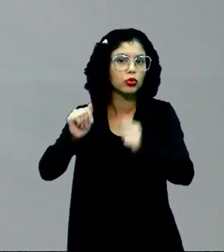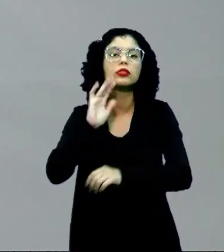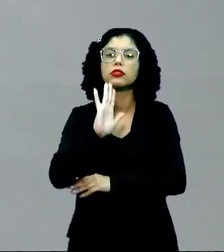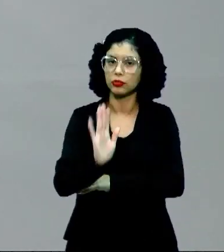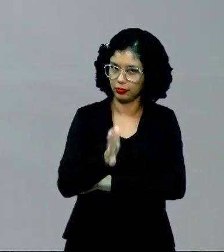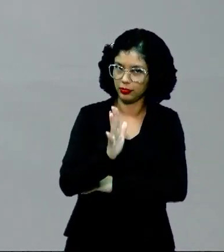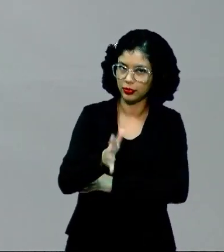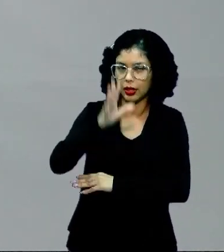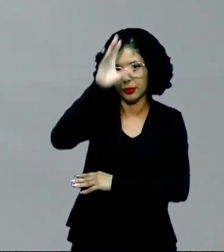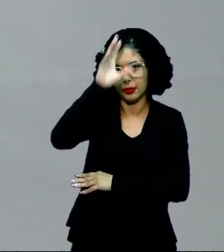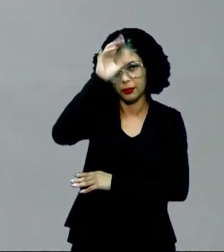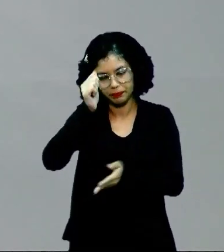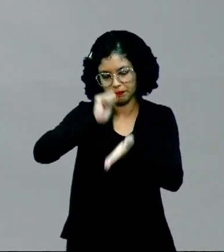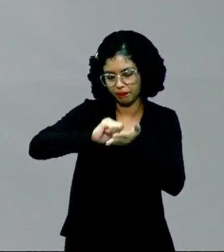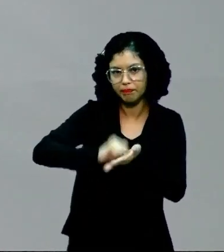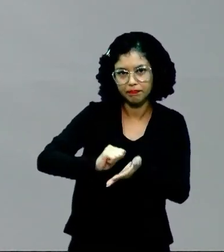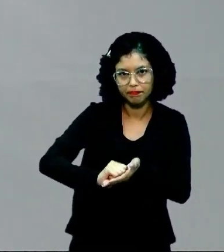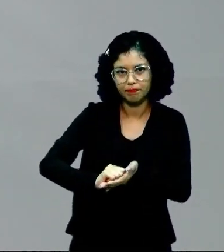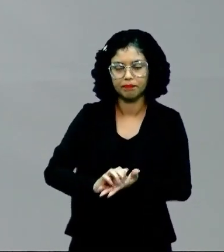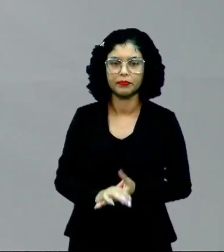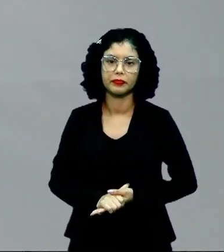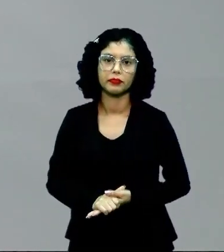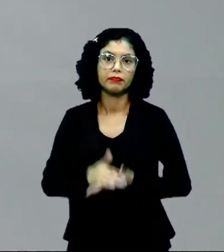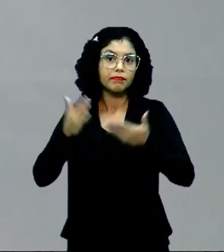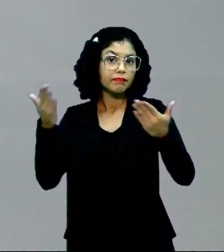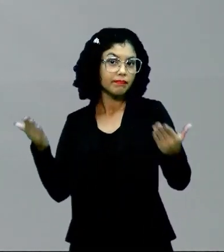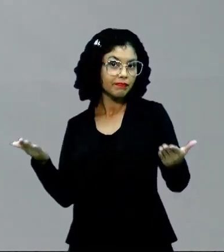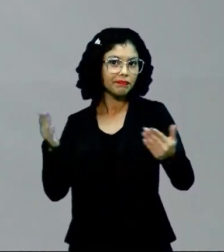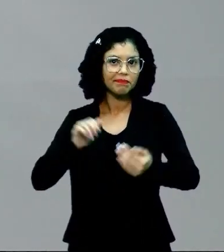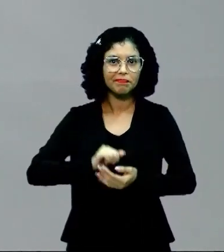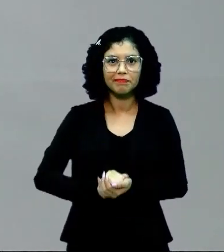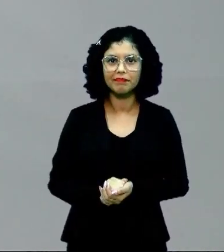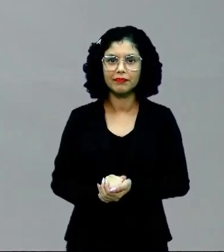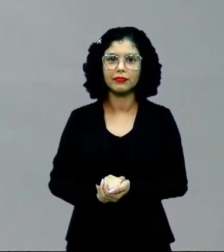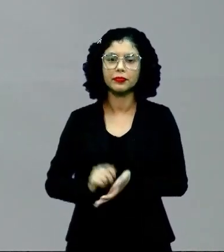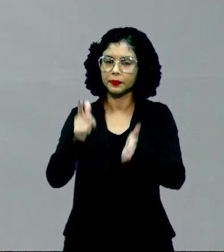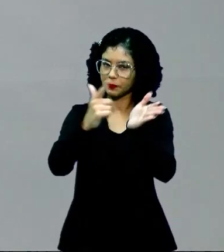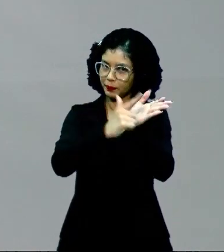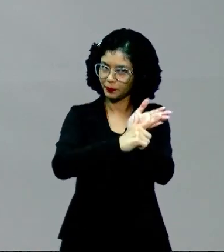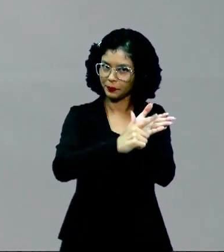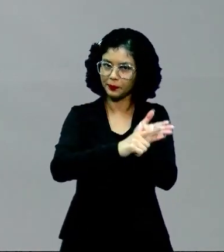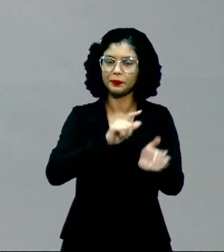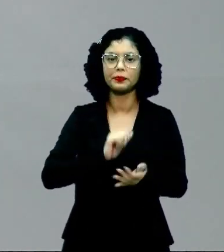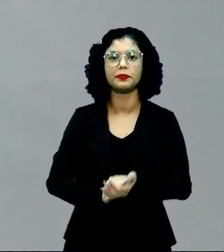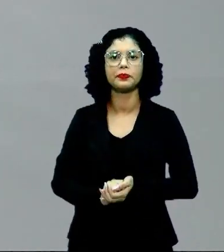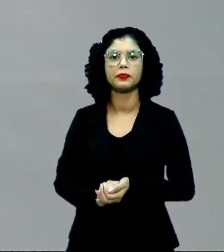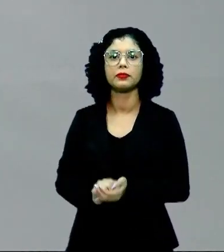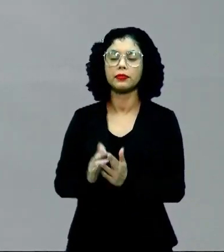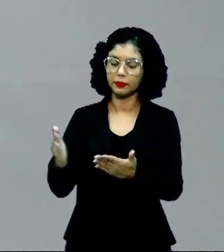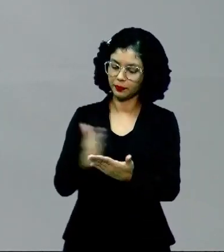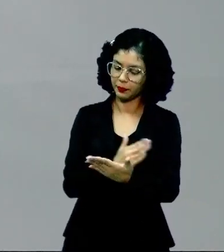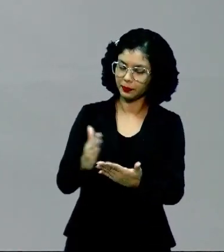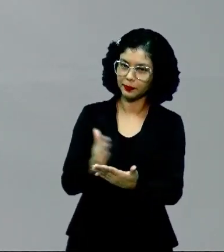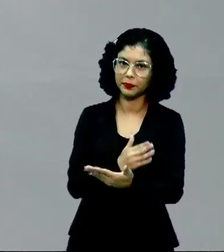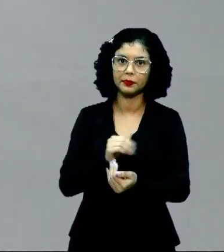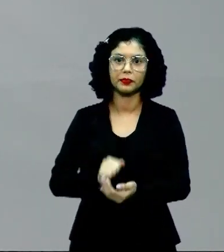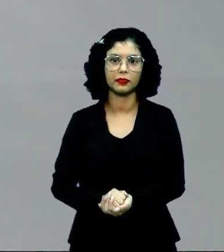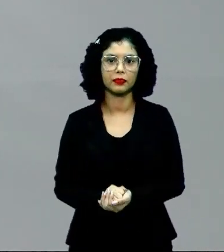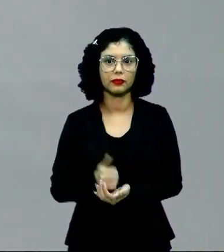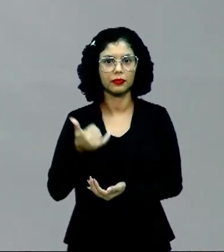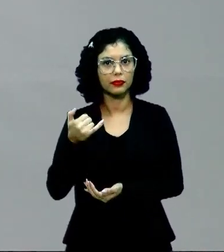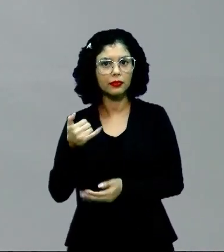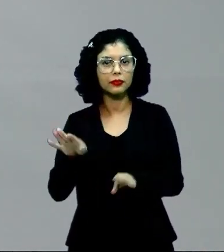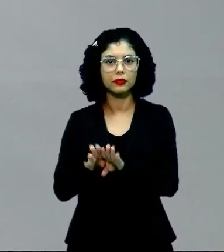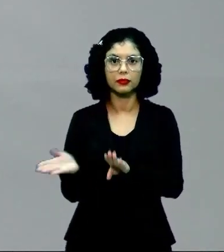já escreveu, tá certo? Então, pegue papel, caderno